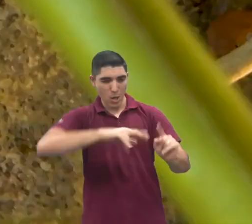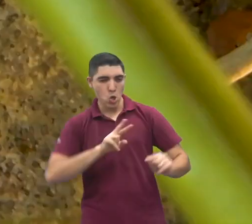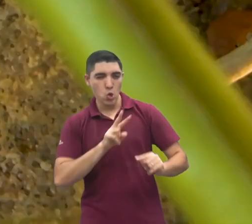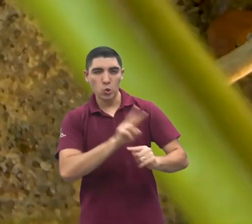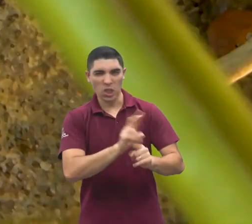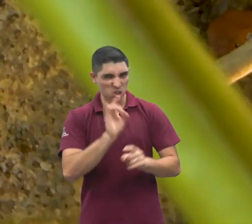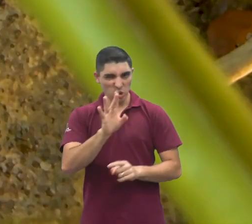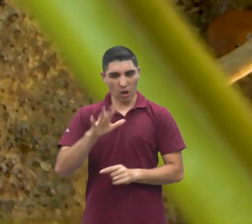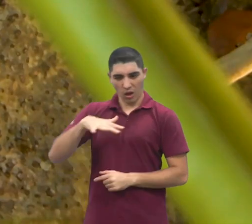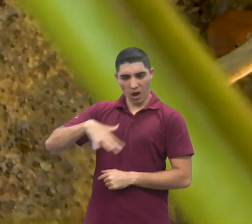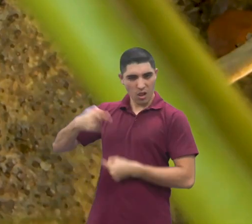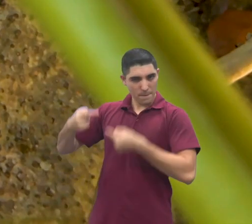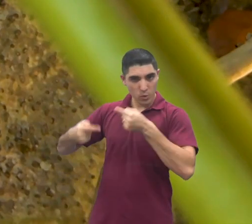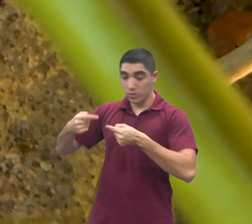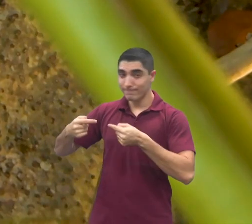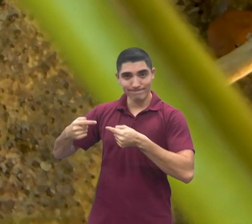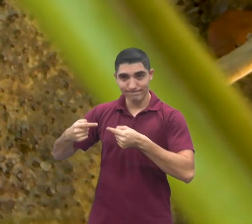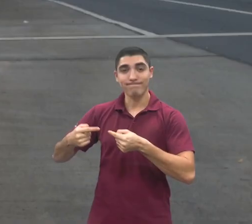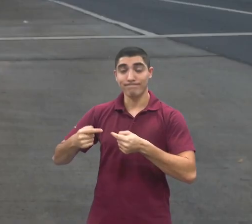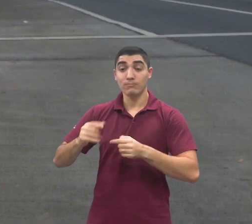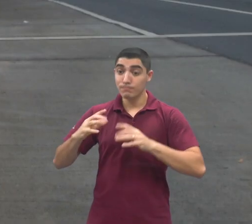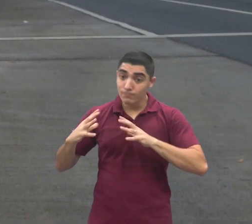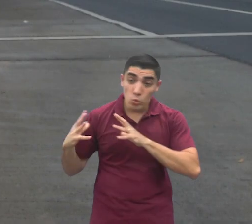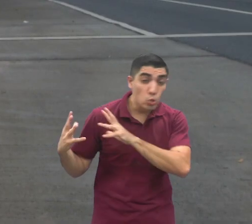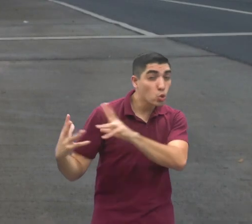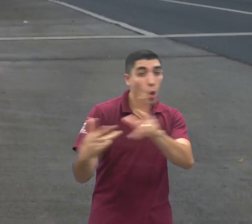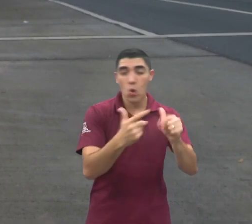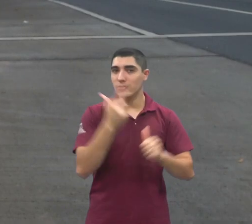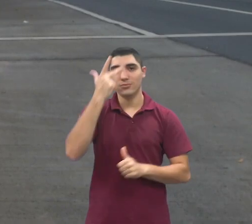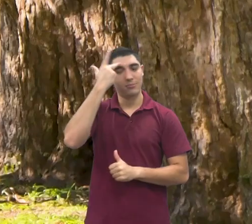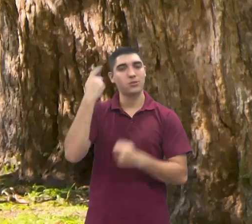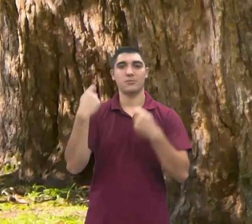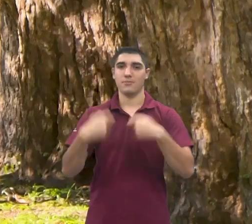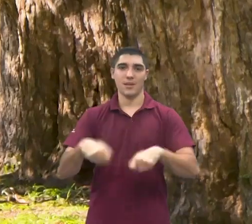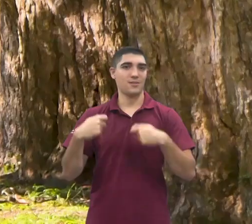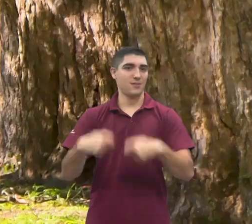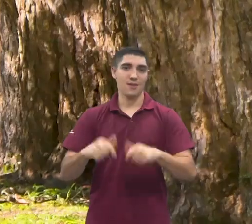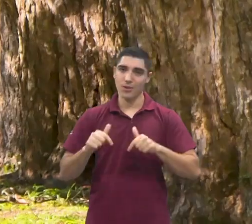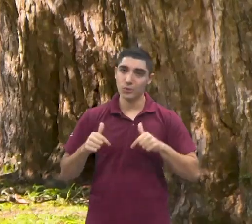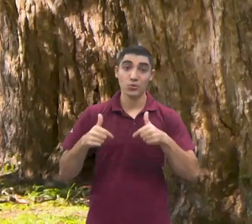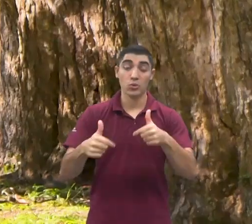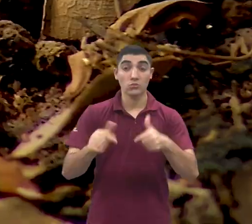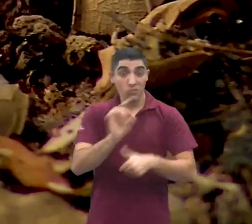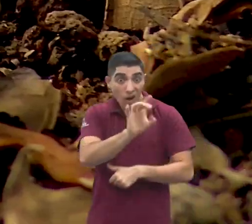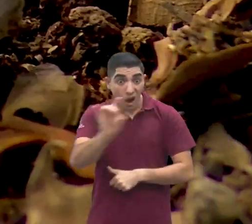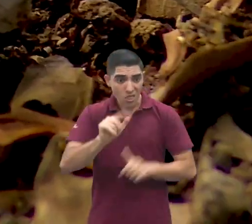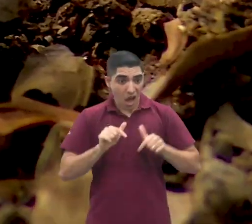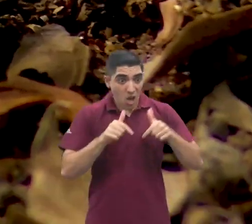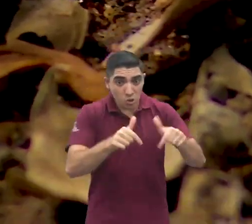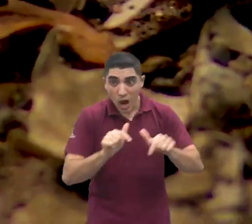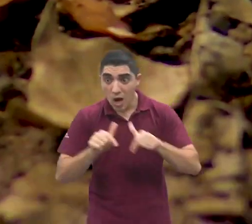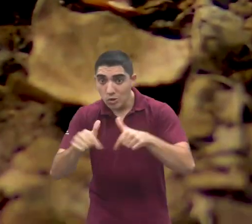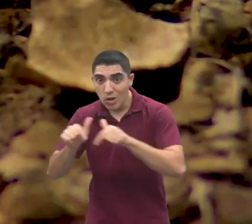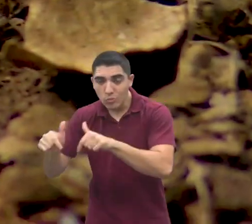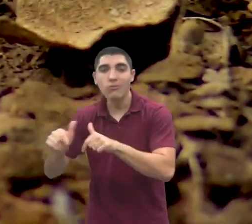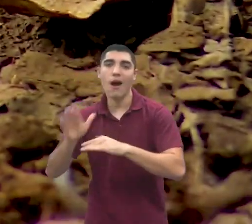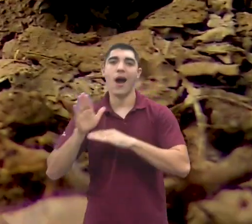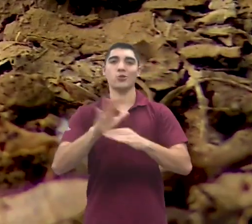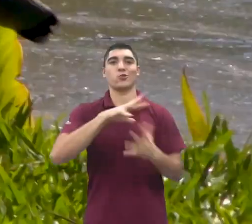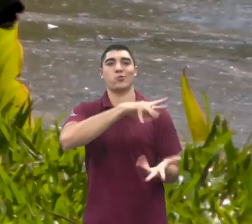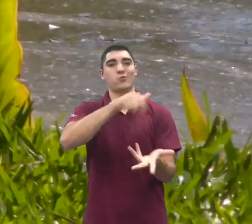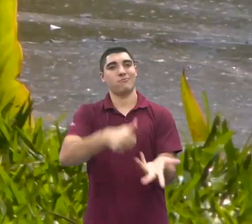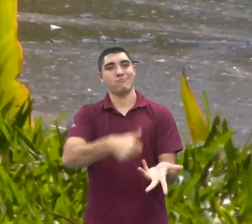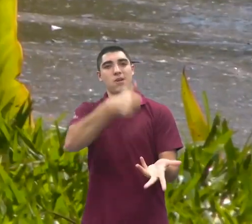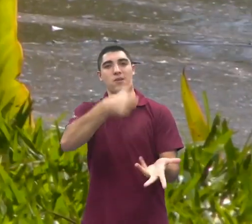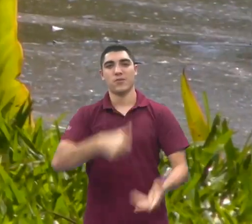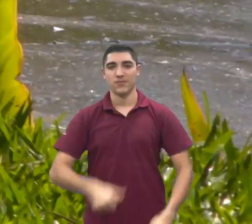apenas uma decisão política, mas uma necessidade global. E cada ação faz a diferença para a saúde do